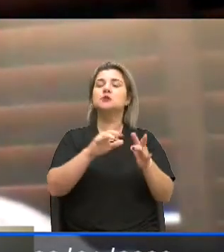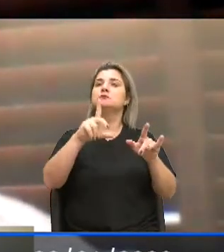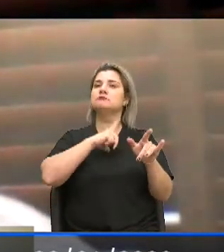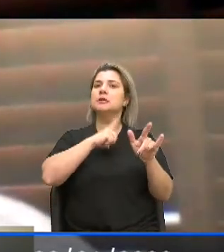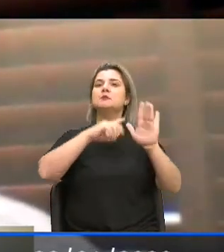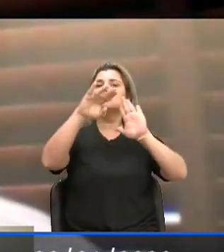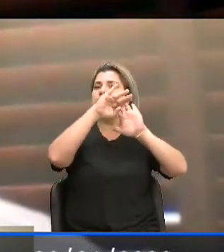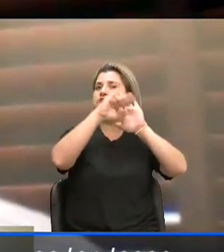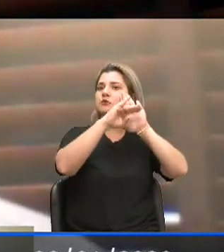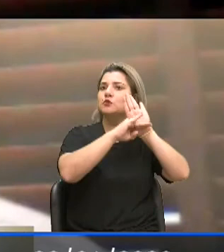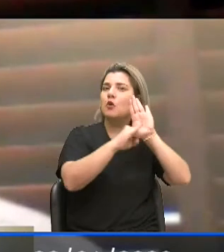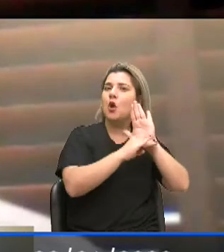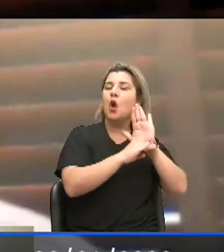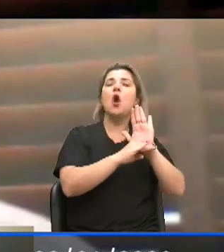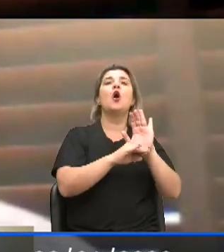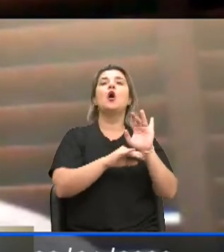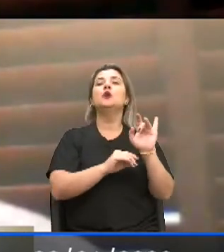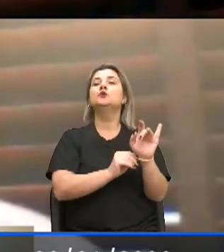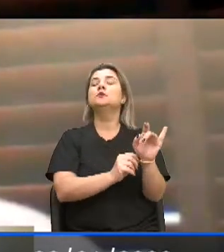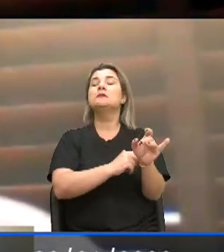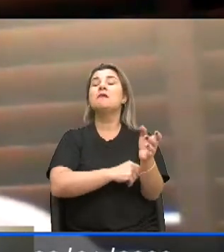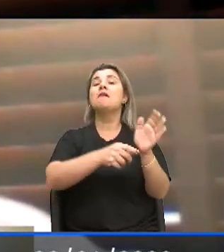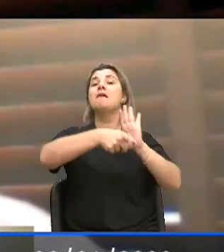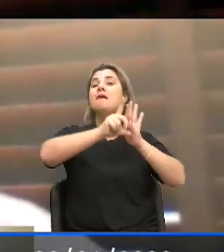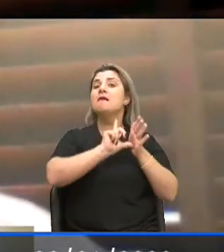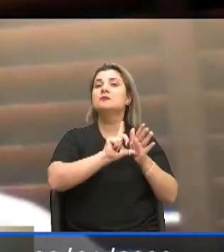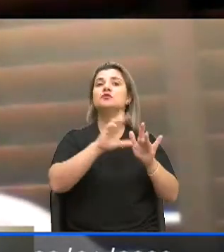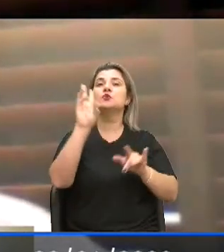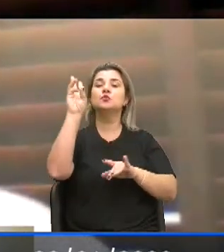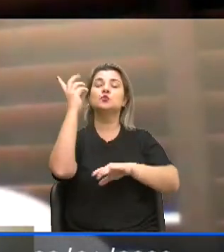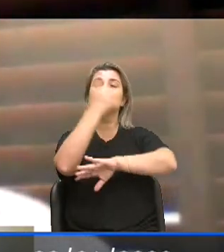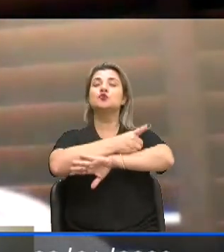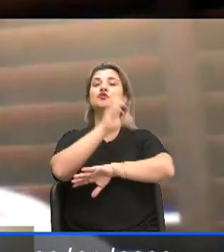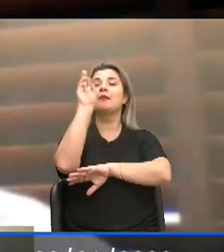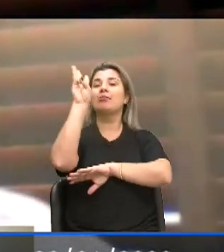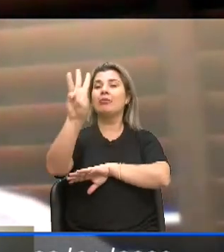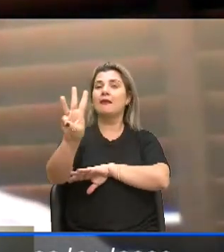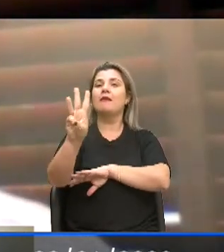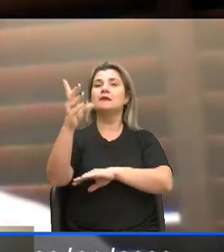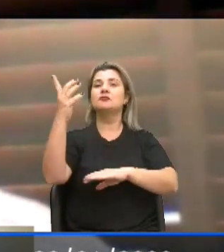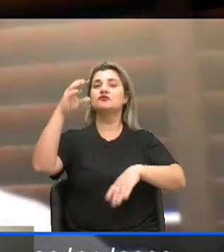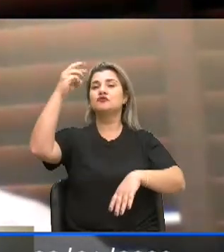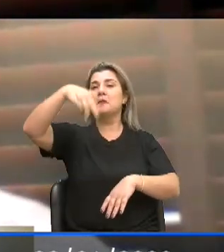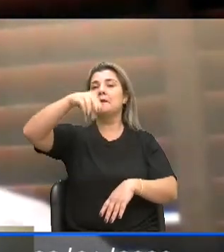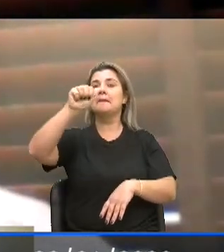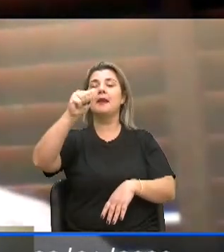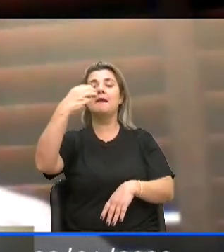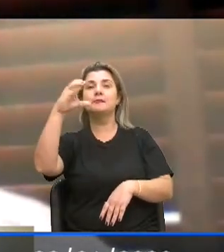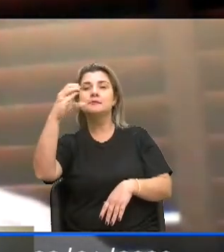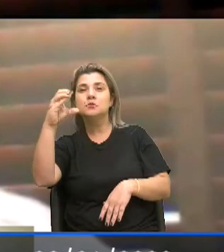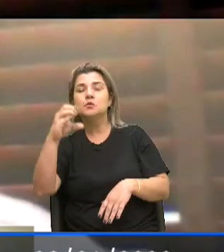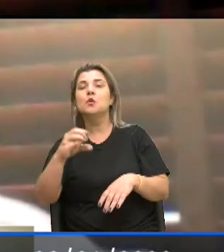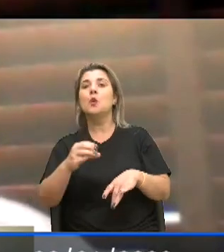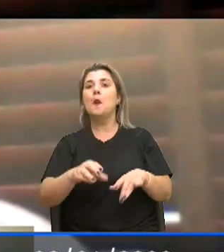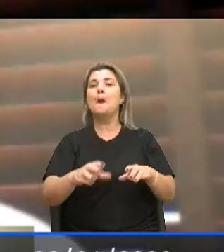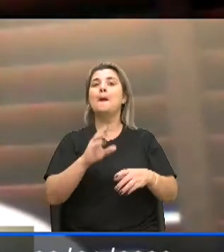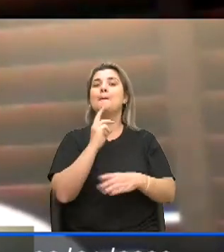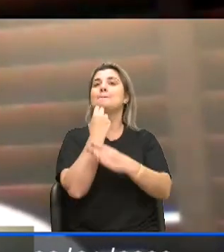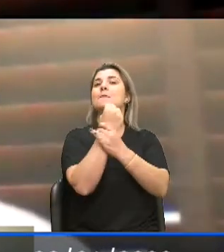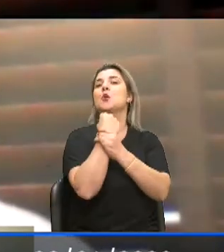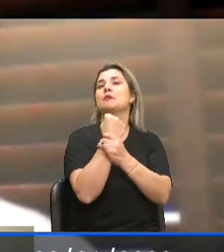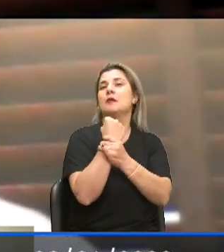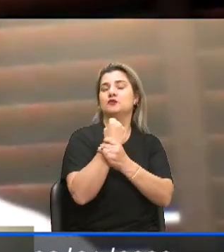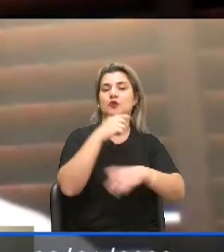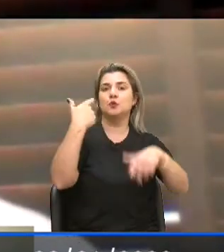visam, antes da dia 3 de março, nós já saímos trabalhando com isso, proteger os trabalhadores. Não há robô que faça o que os